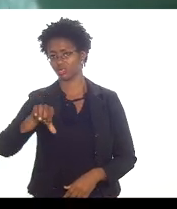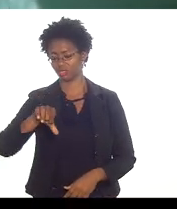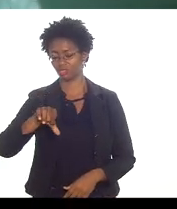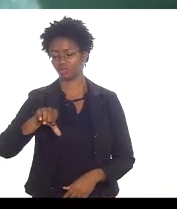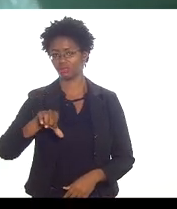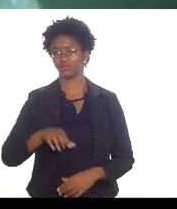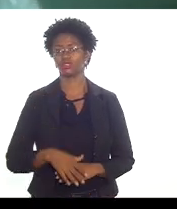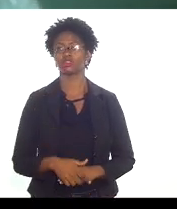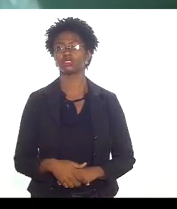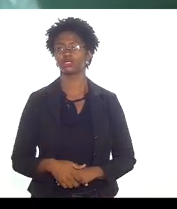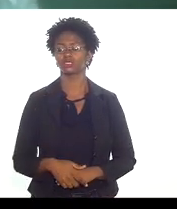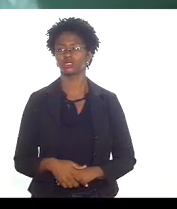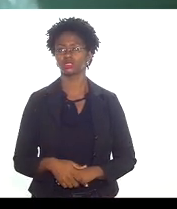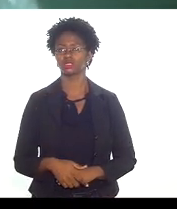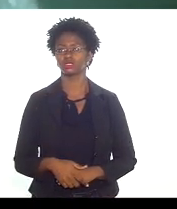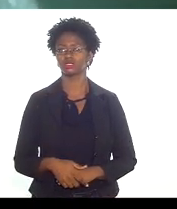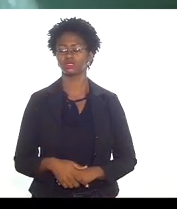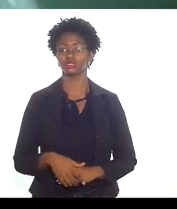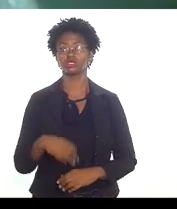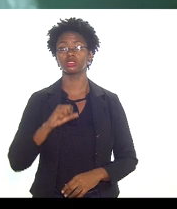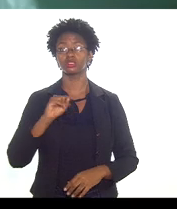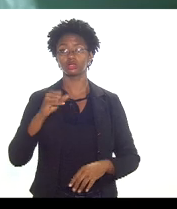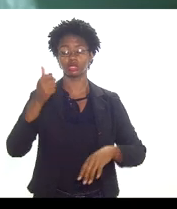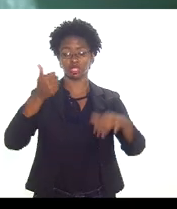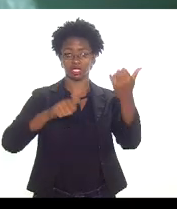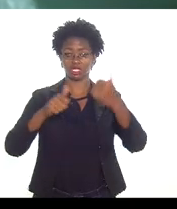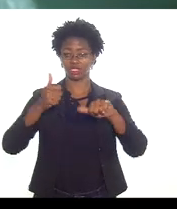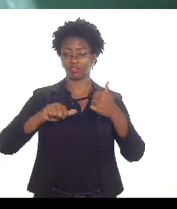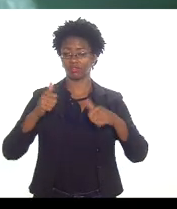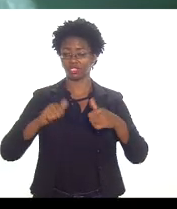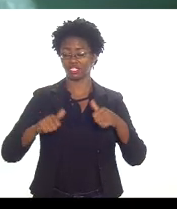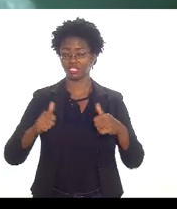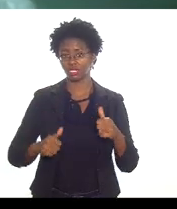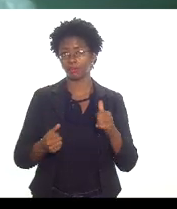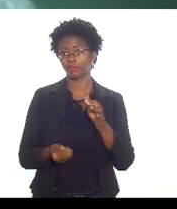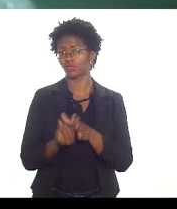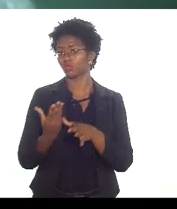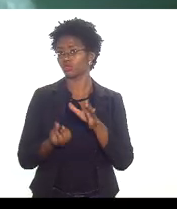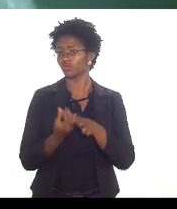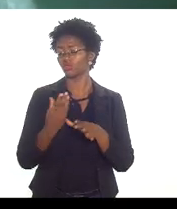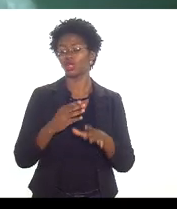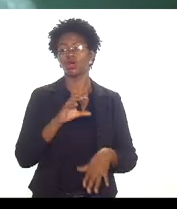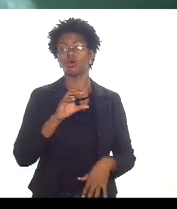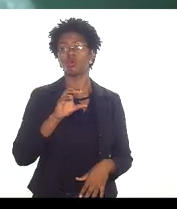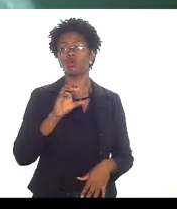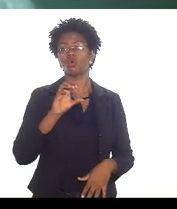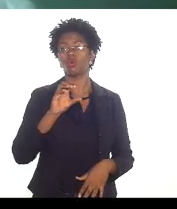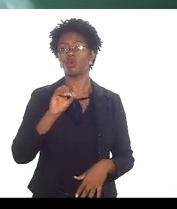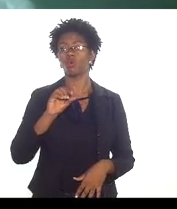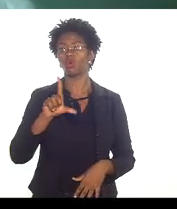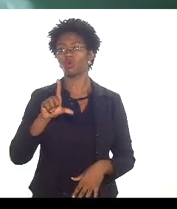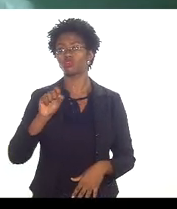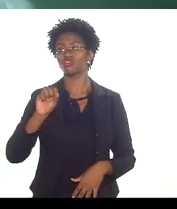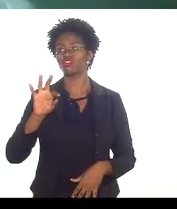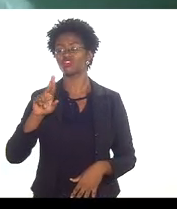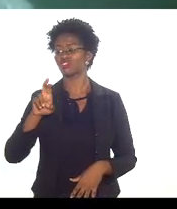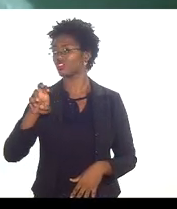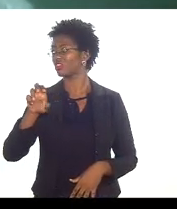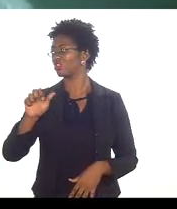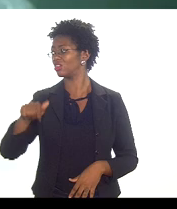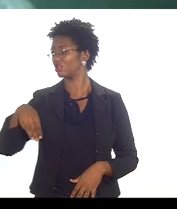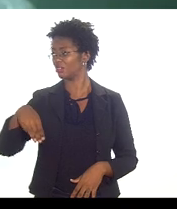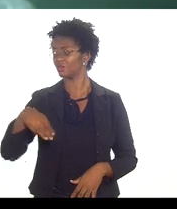2019. E se nós avaliarmos o setor de exploração e produção, o setor do upstream, essa cifra chega a